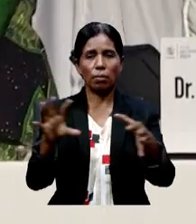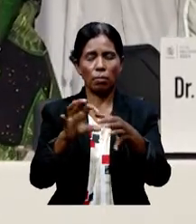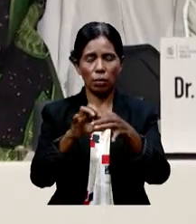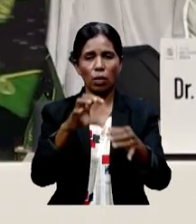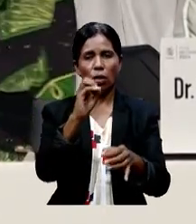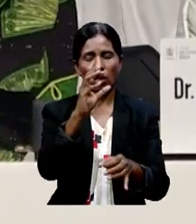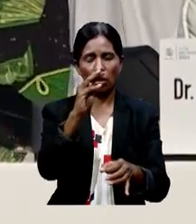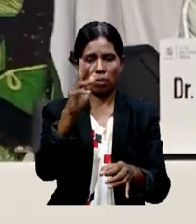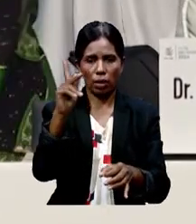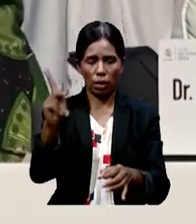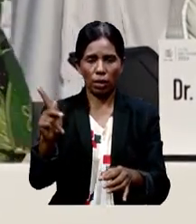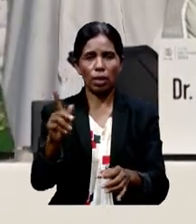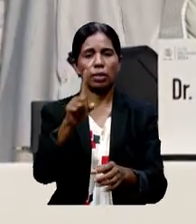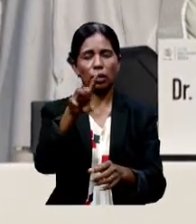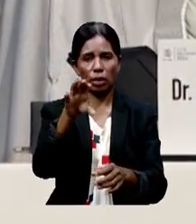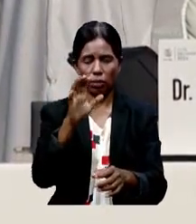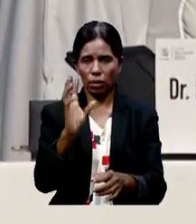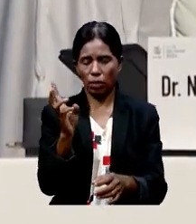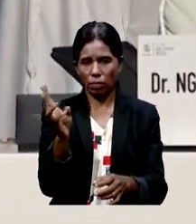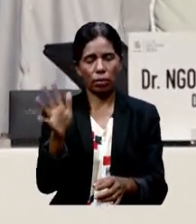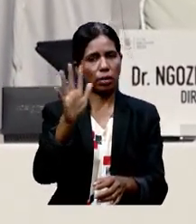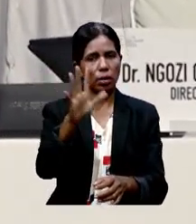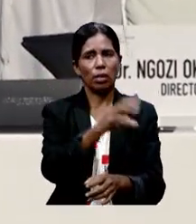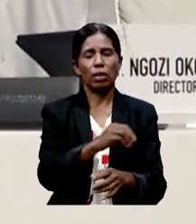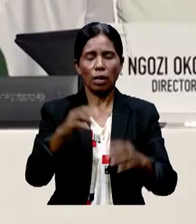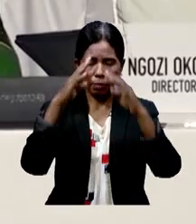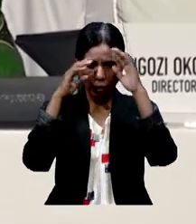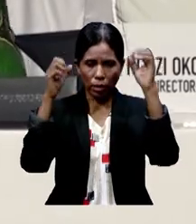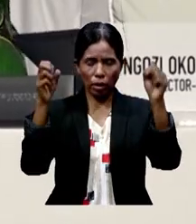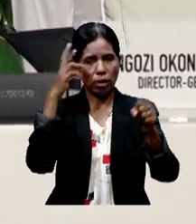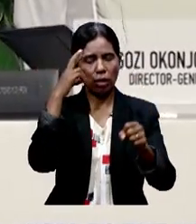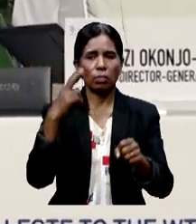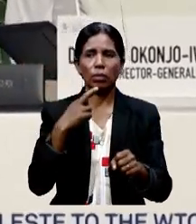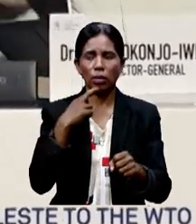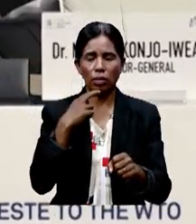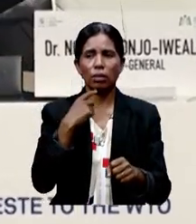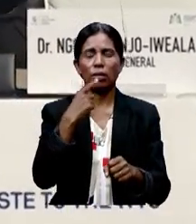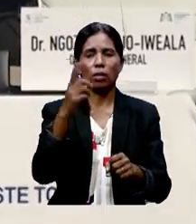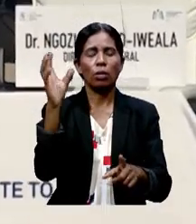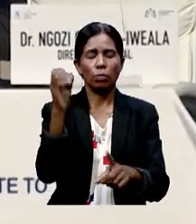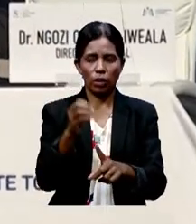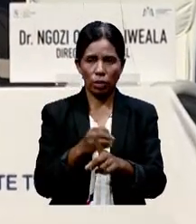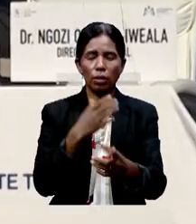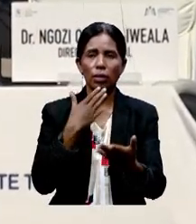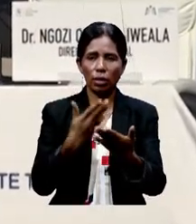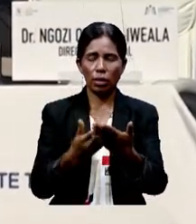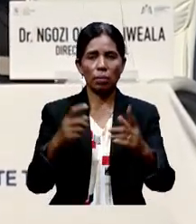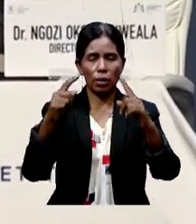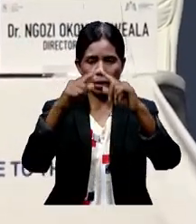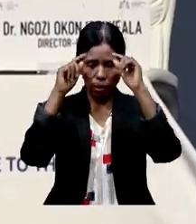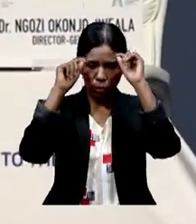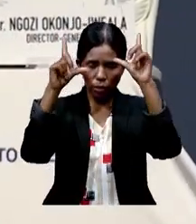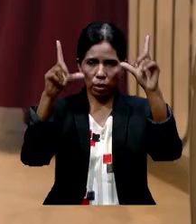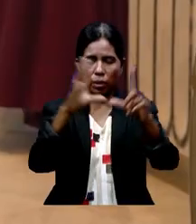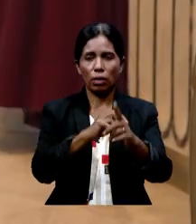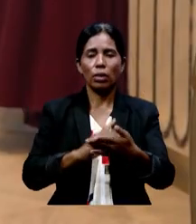Ba Atusida dan Resinen. Adizang Ba OMK Ne, Presiden Republika Zer Ramzorta, Konsidera oportunidade Nebe Diak Ba Timor Leste, Kodi Konsolida